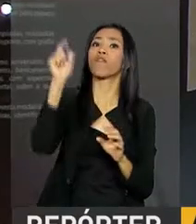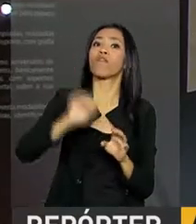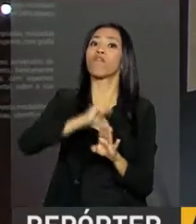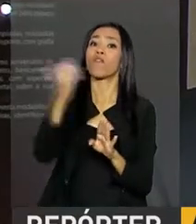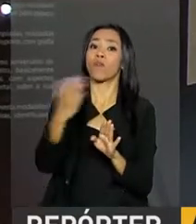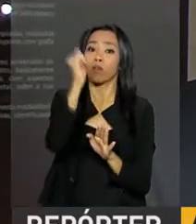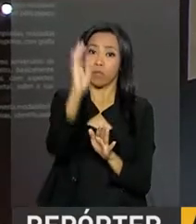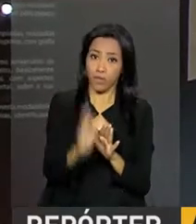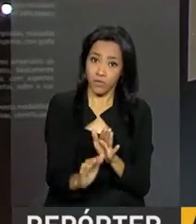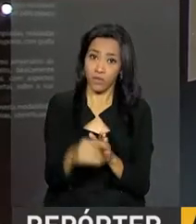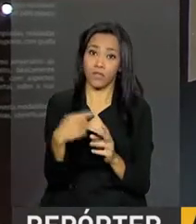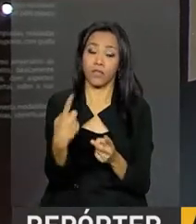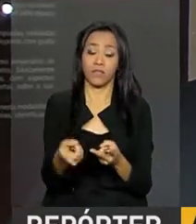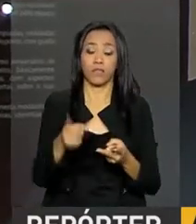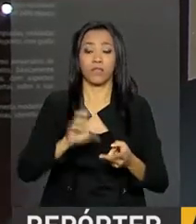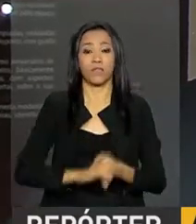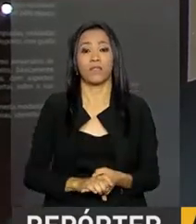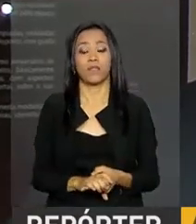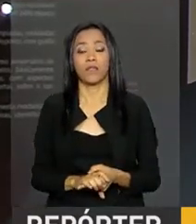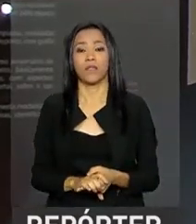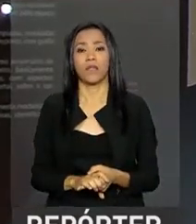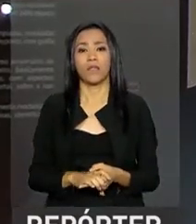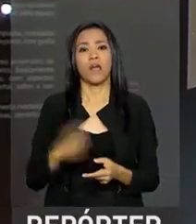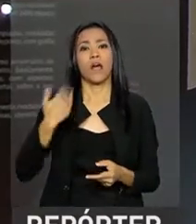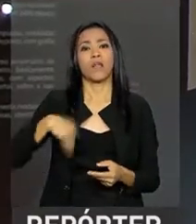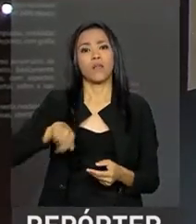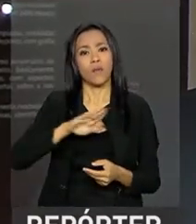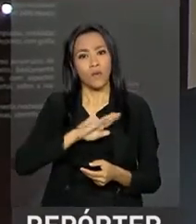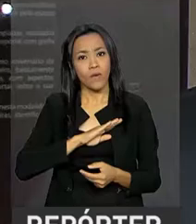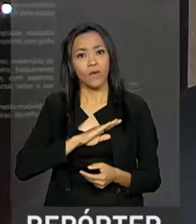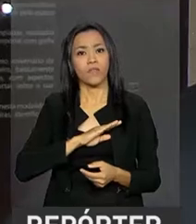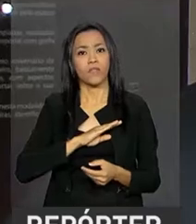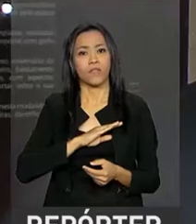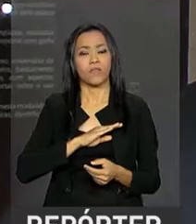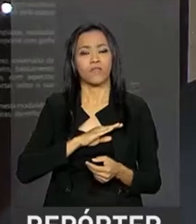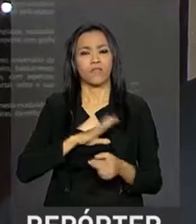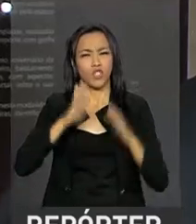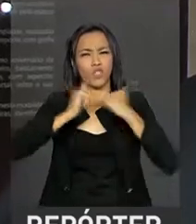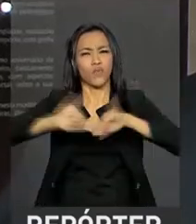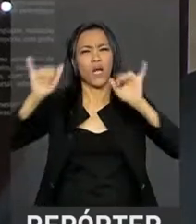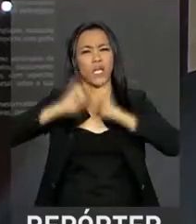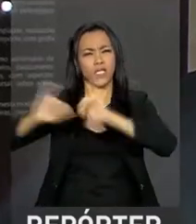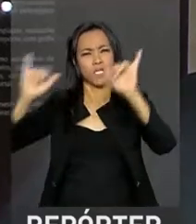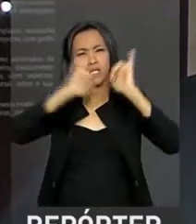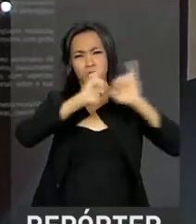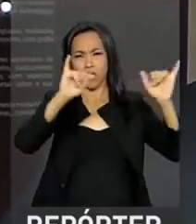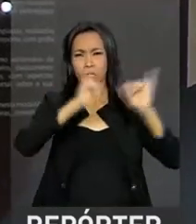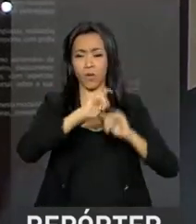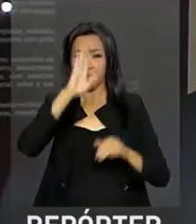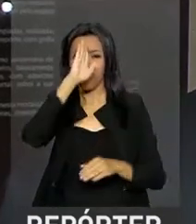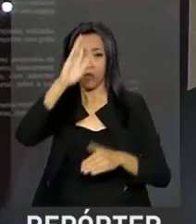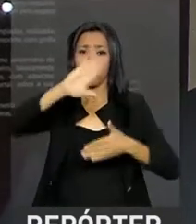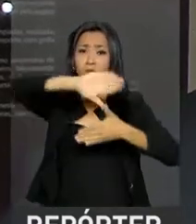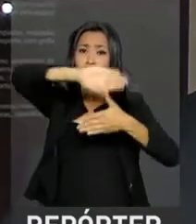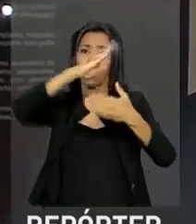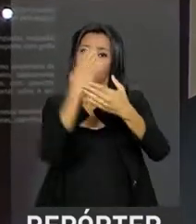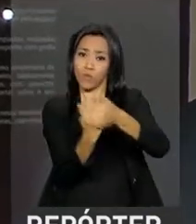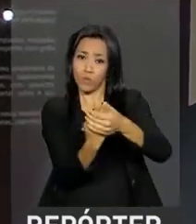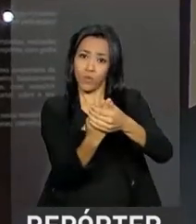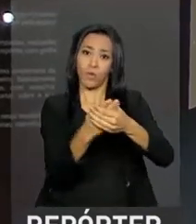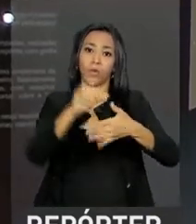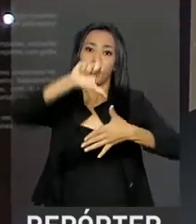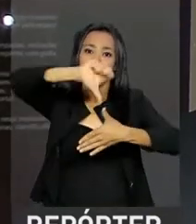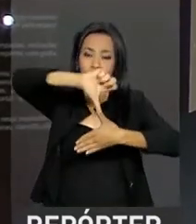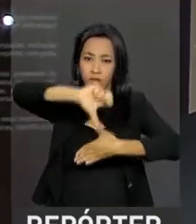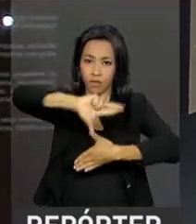globais nossa promoção comercial especialmente aqui no meu possui na américa do sul a